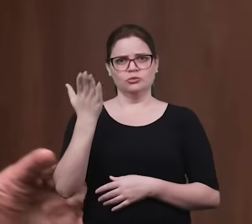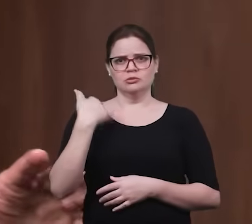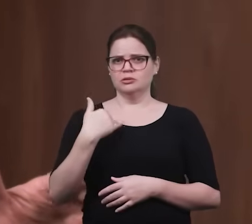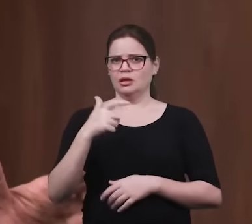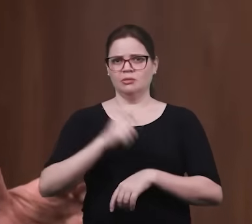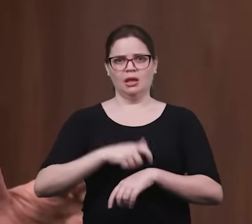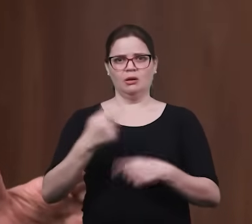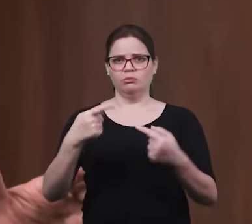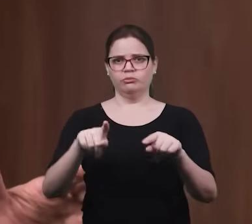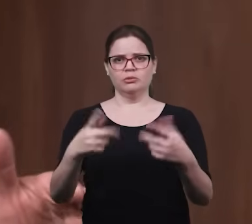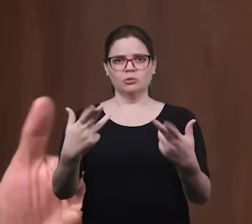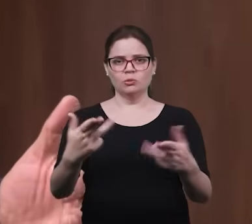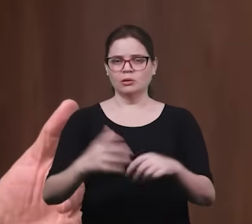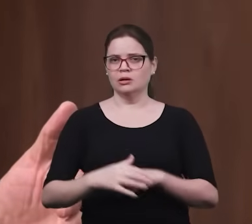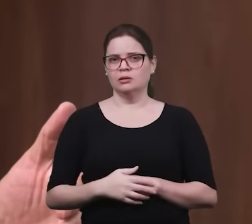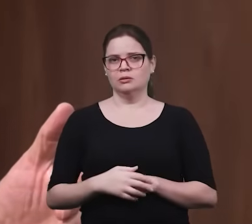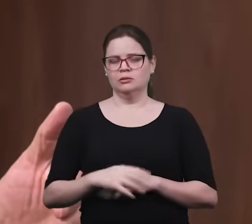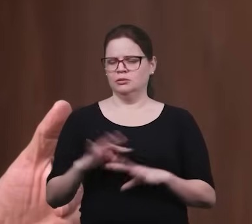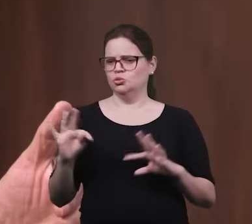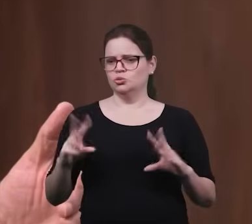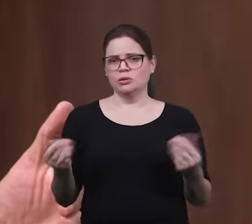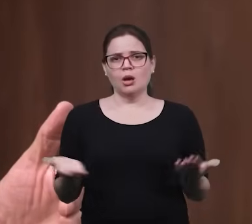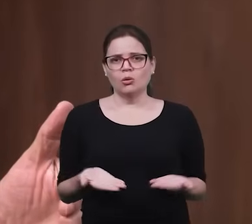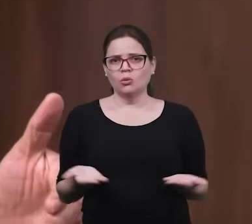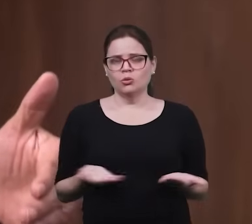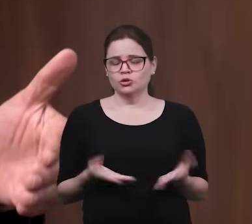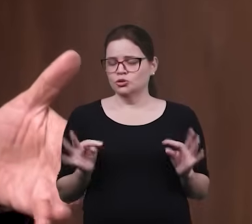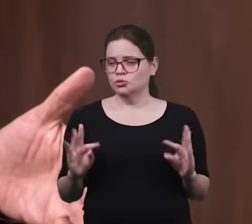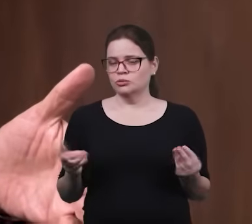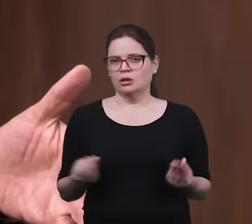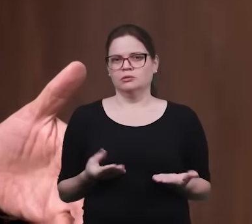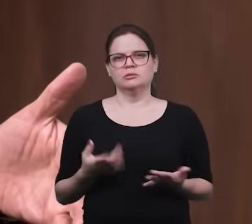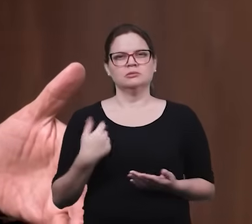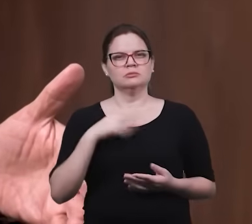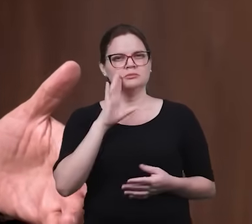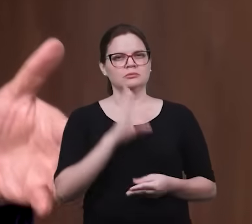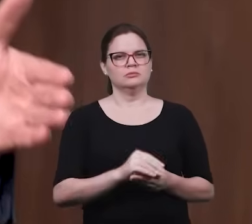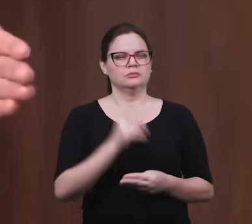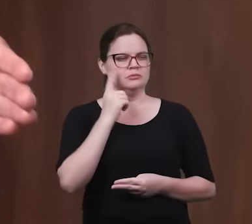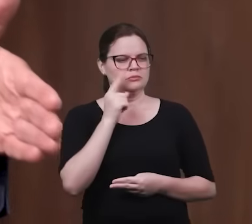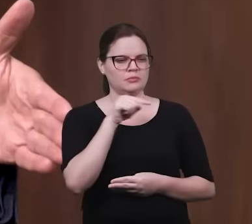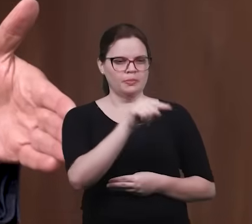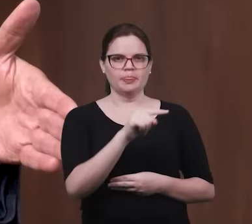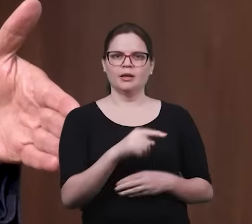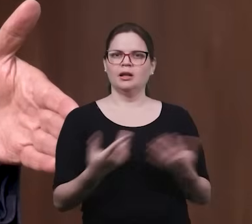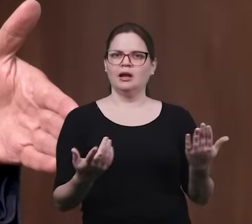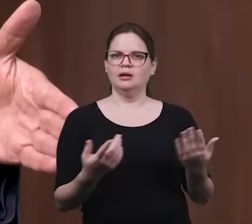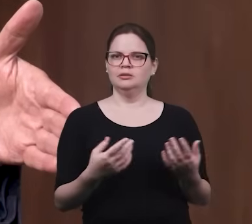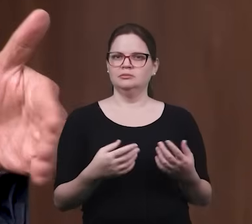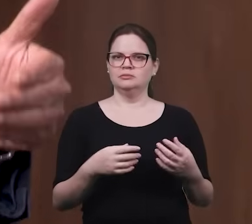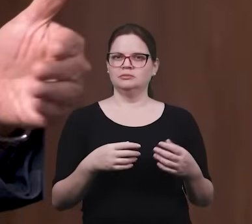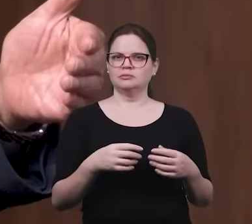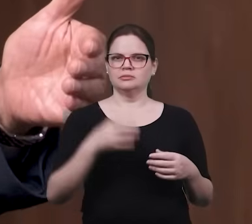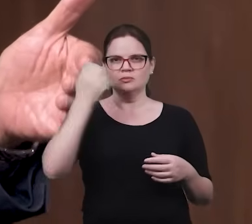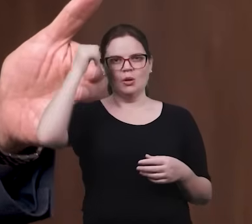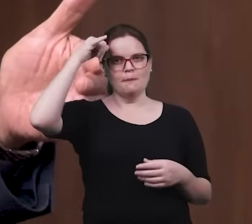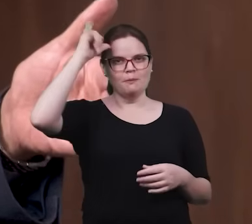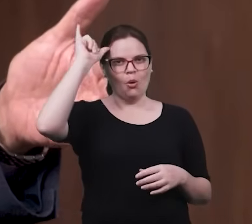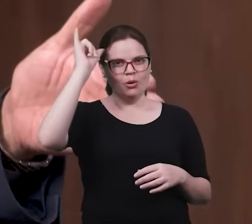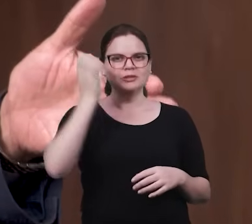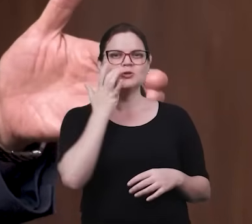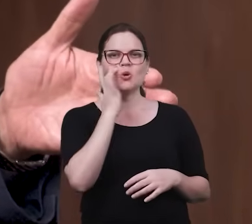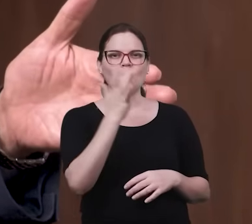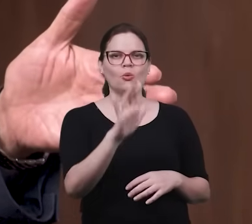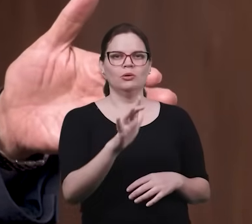Né? Tudo é tempo presente. Então, quando eles fizeram aquele bezerro de ouro, dentro da pergunta, eles desviaram